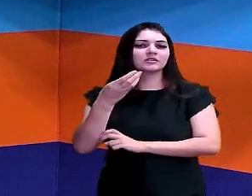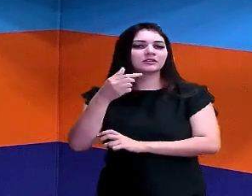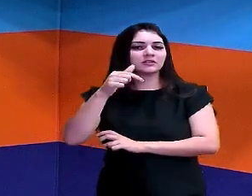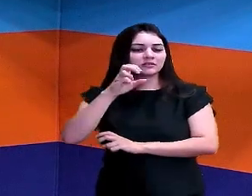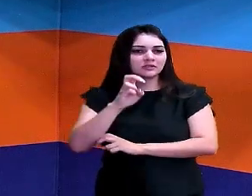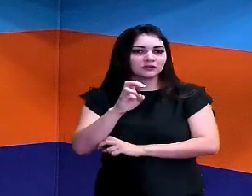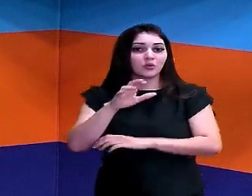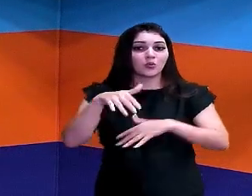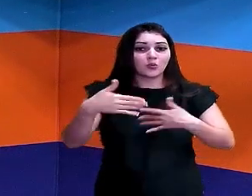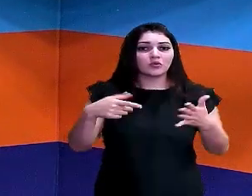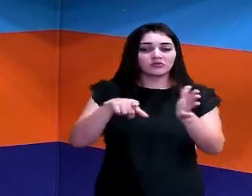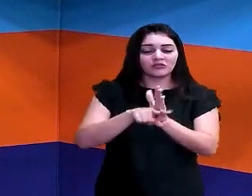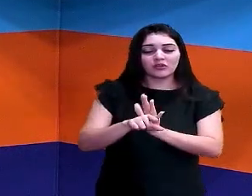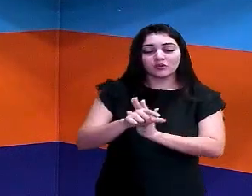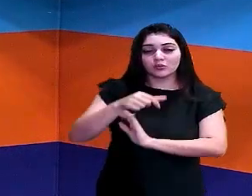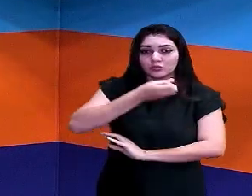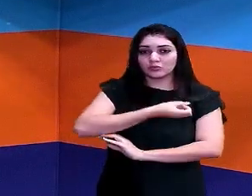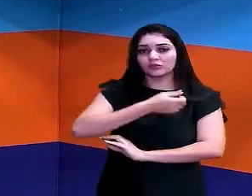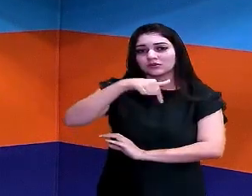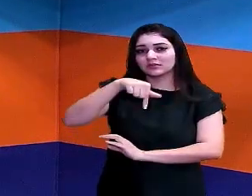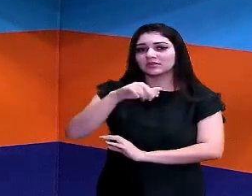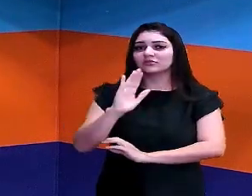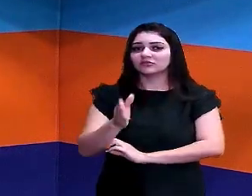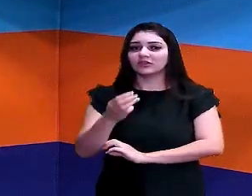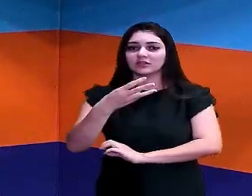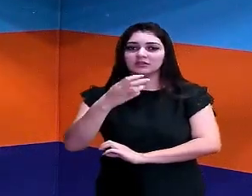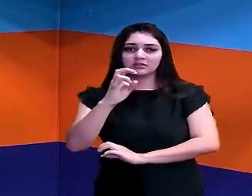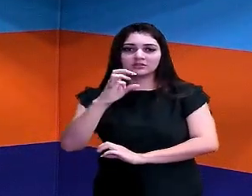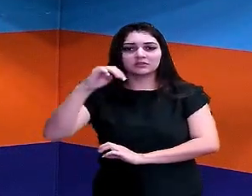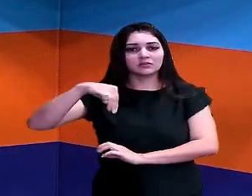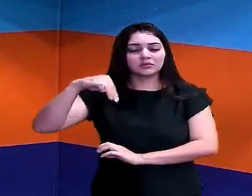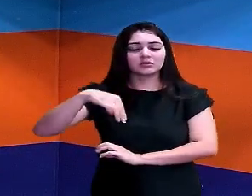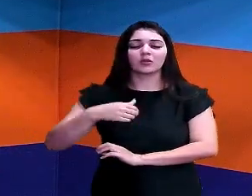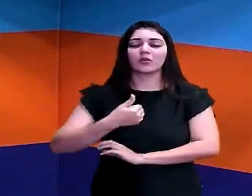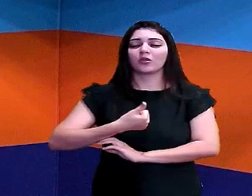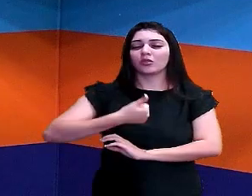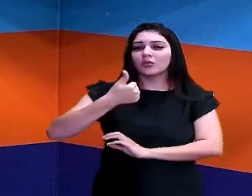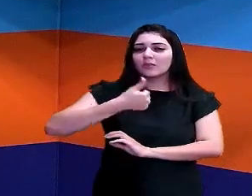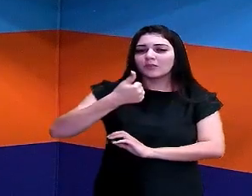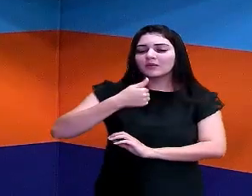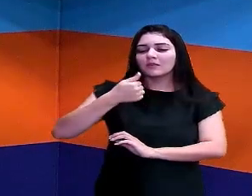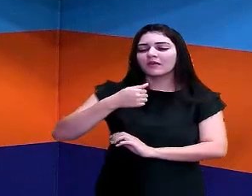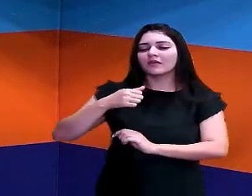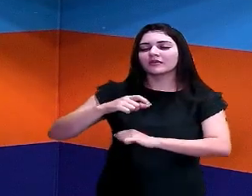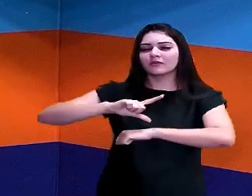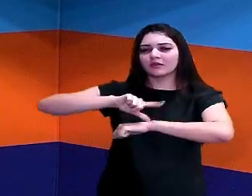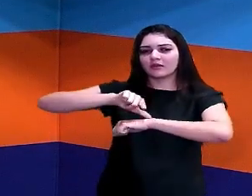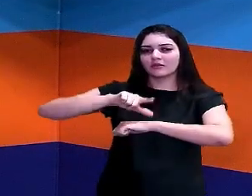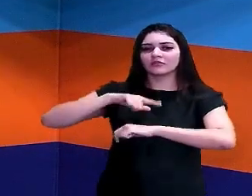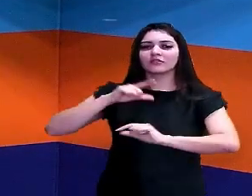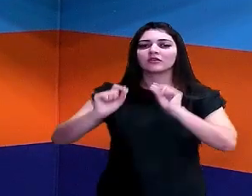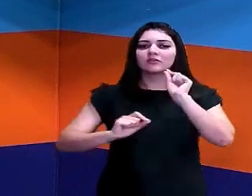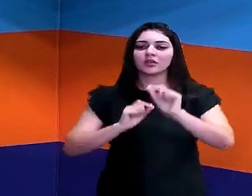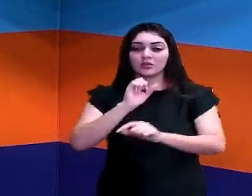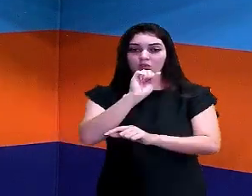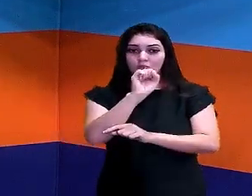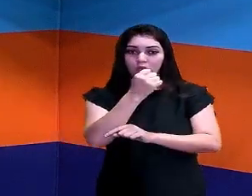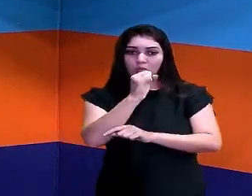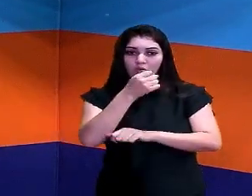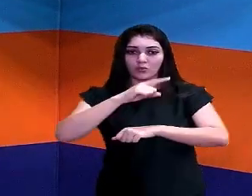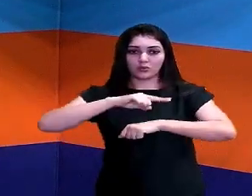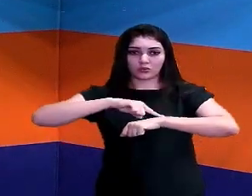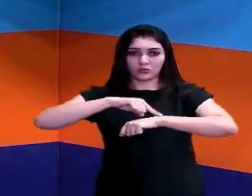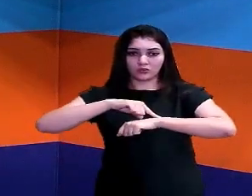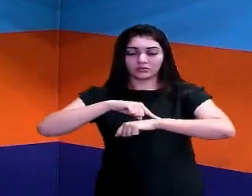já é 35 minutos. Então, nesse primeiro relógio, eu vou ter 8 horas e 35 minutos. Por